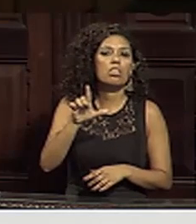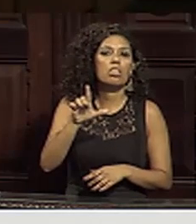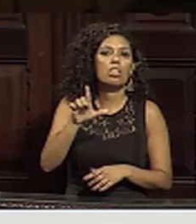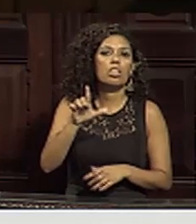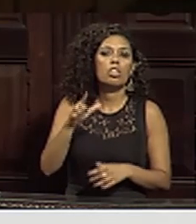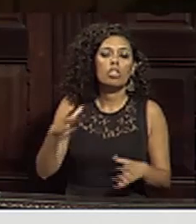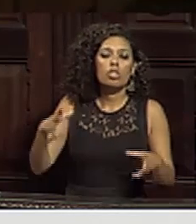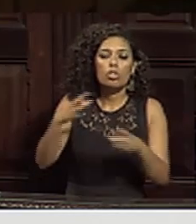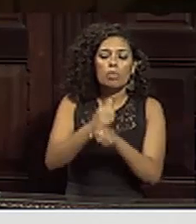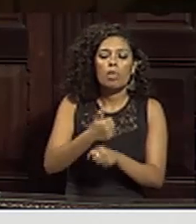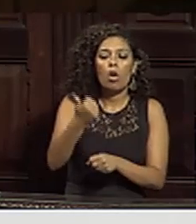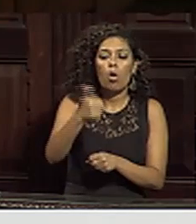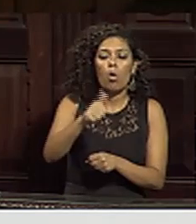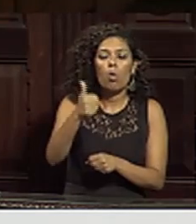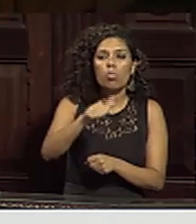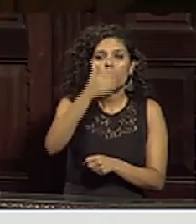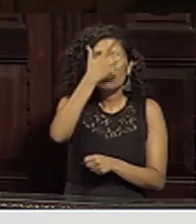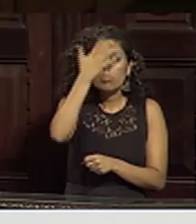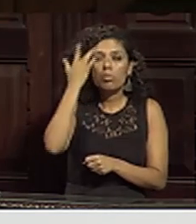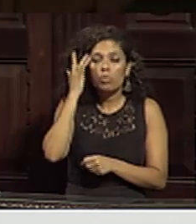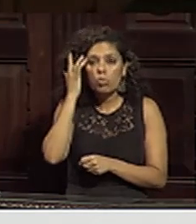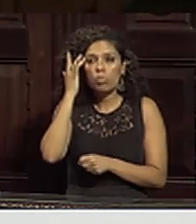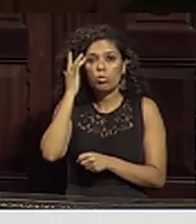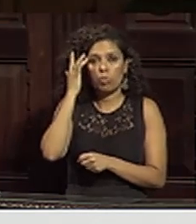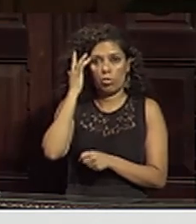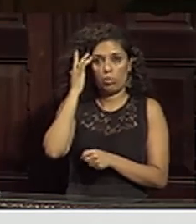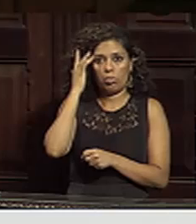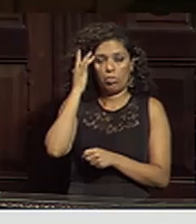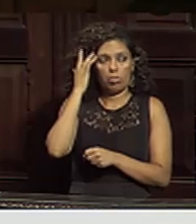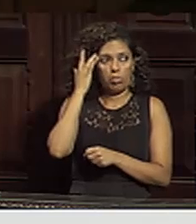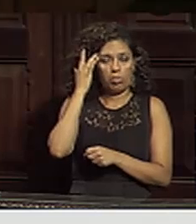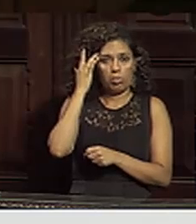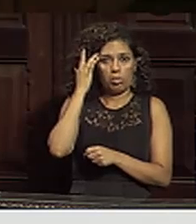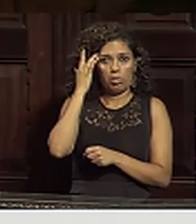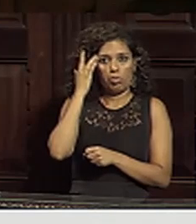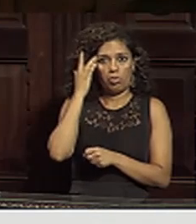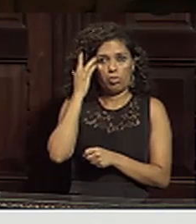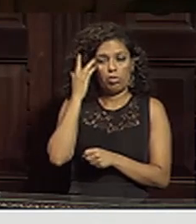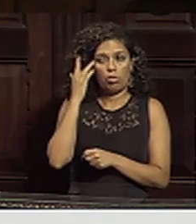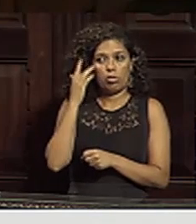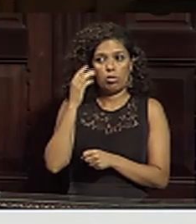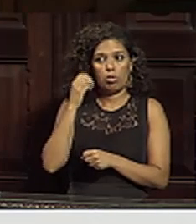membros, do que um cidadão brasileiro